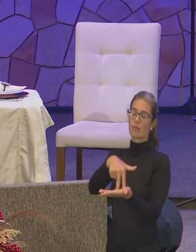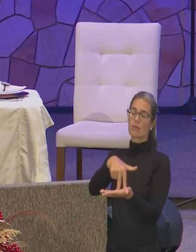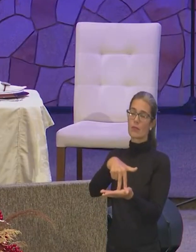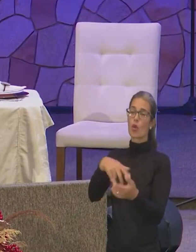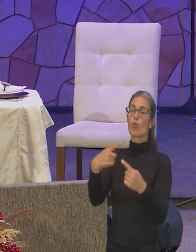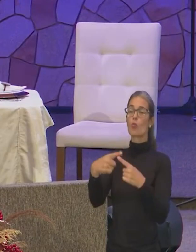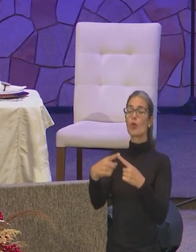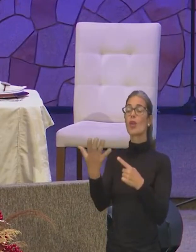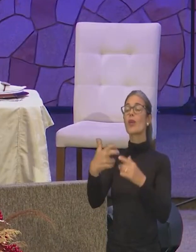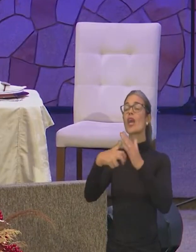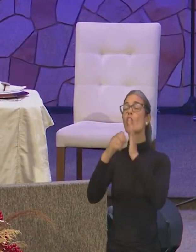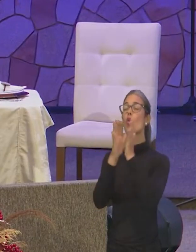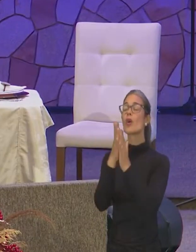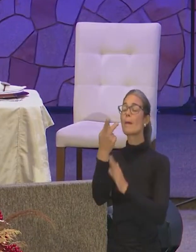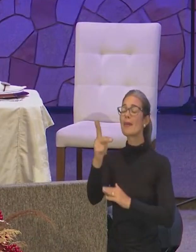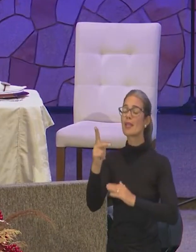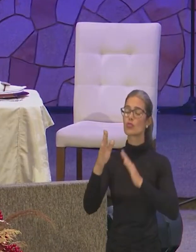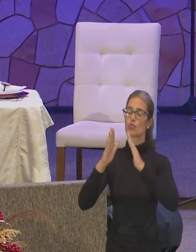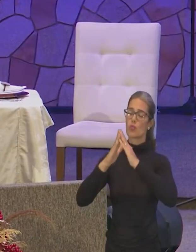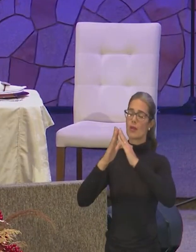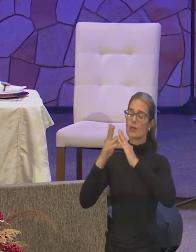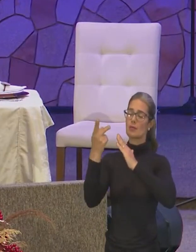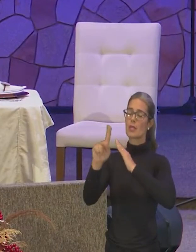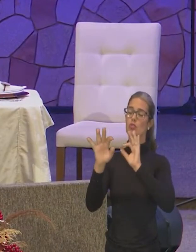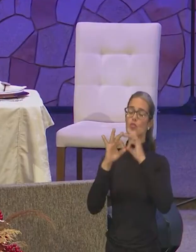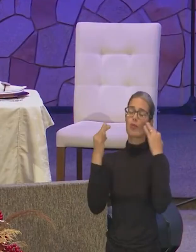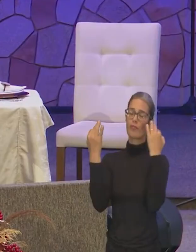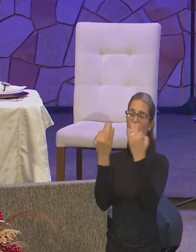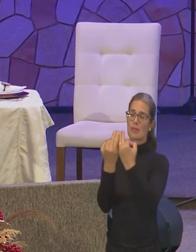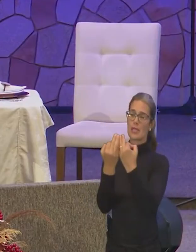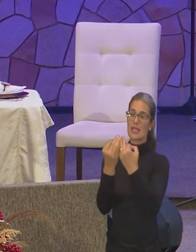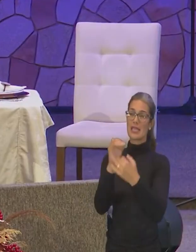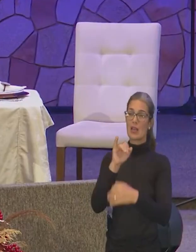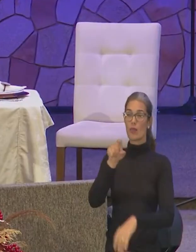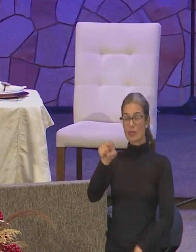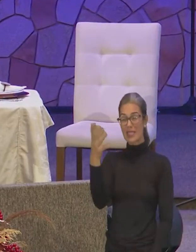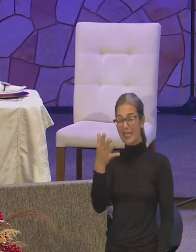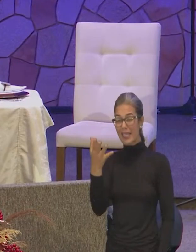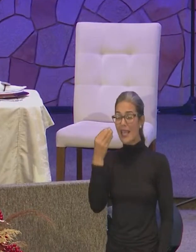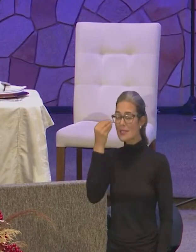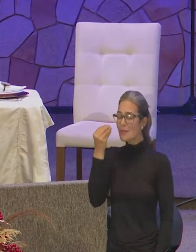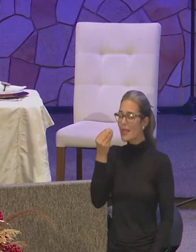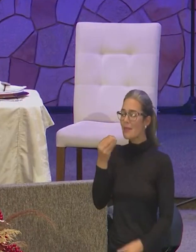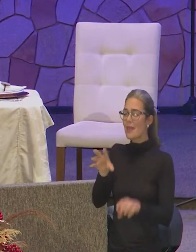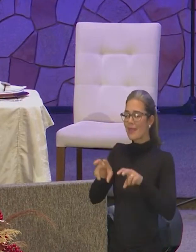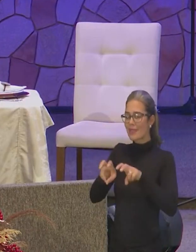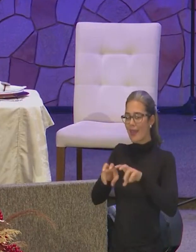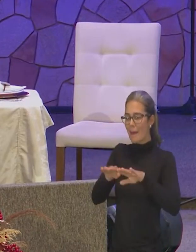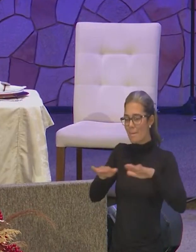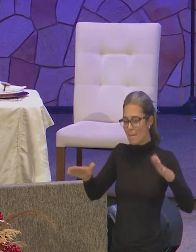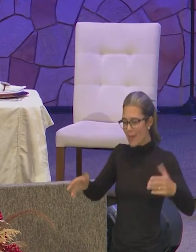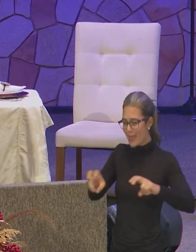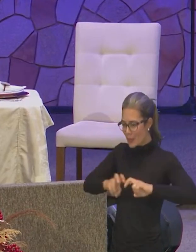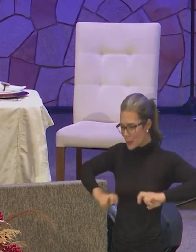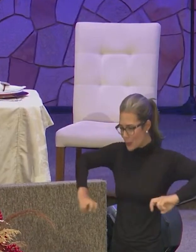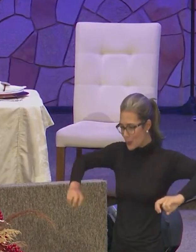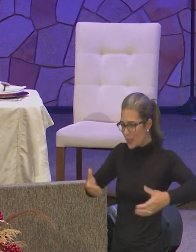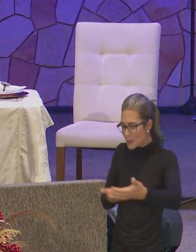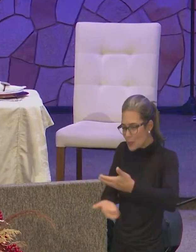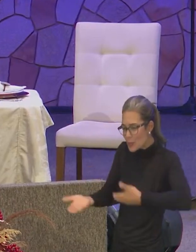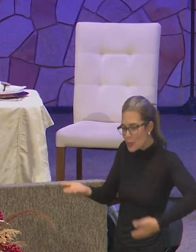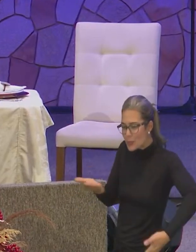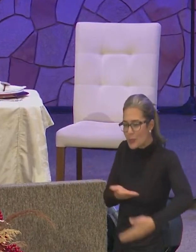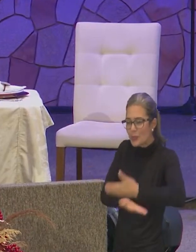gostaria de orar pela sua casa. Se você quer viver o Savi, ao redor da sua casa, da